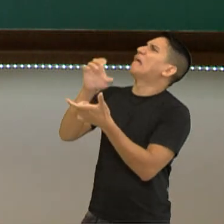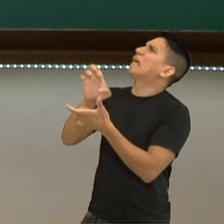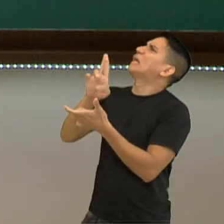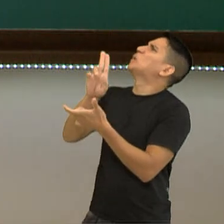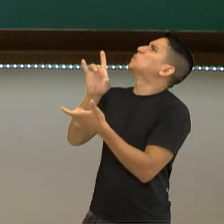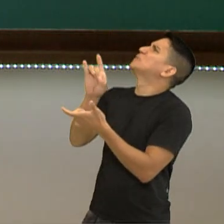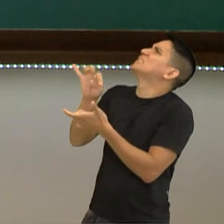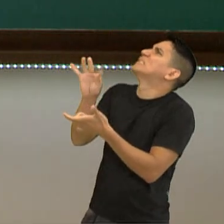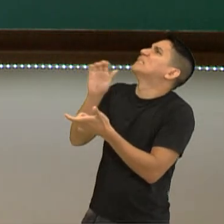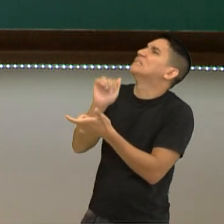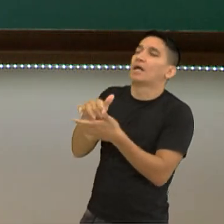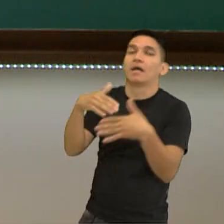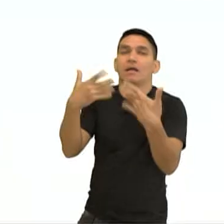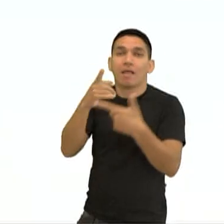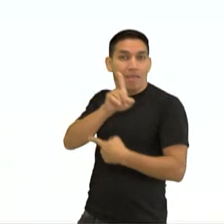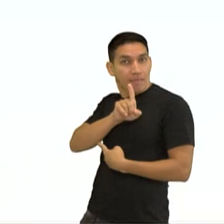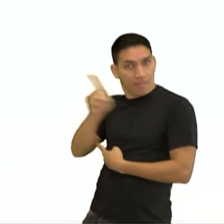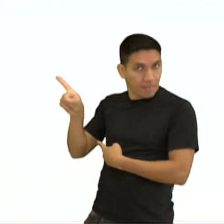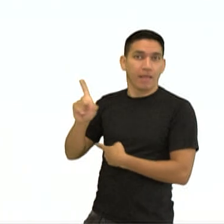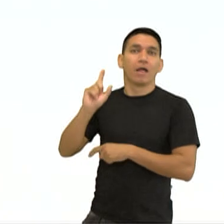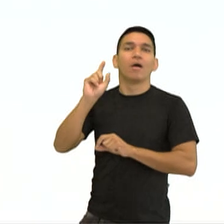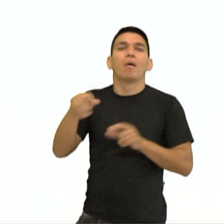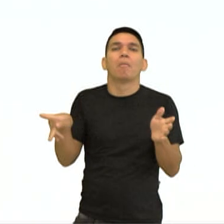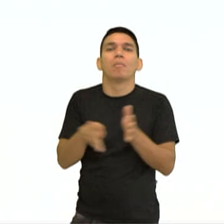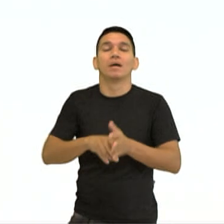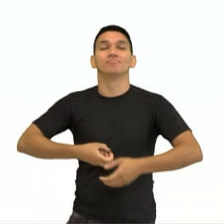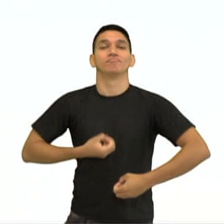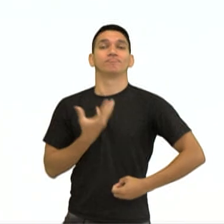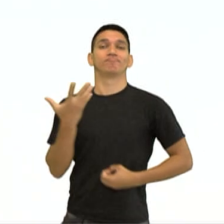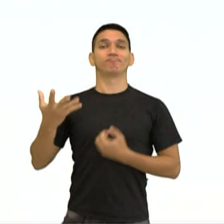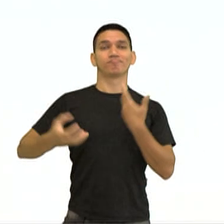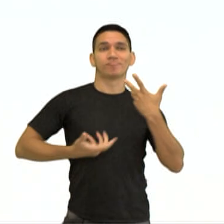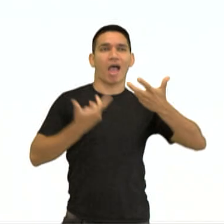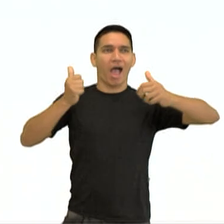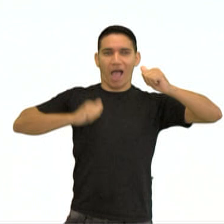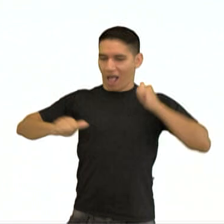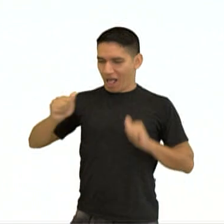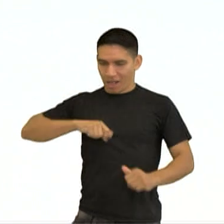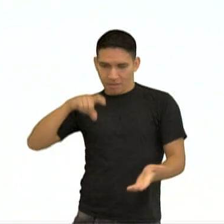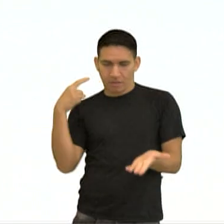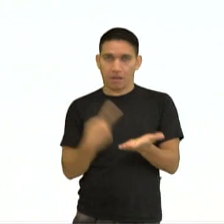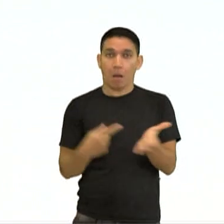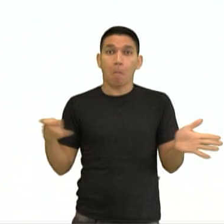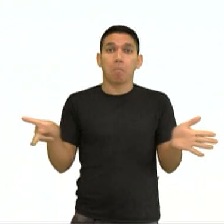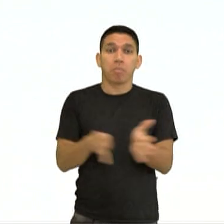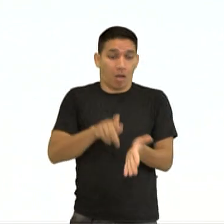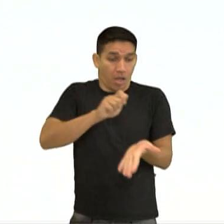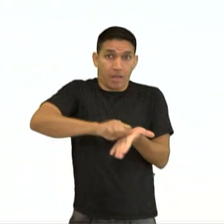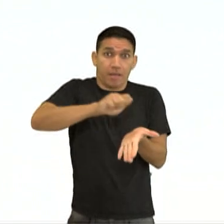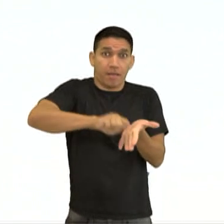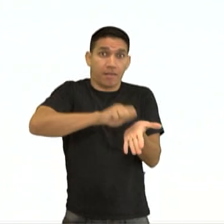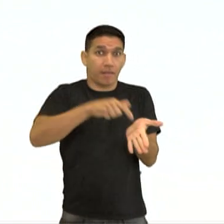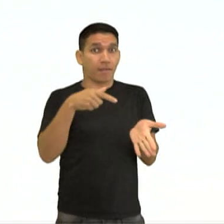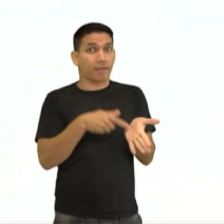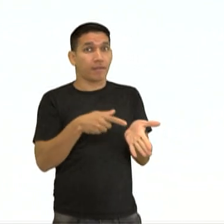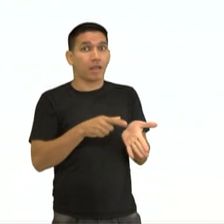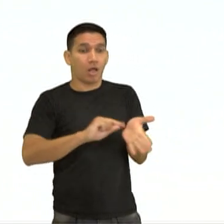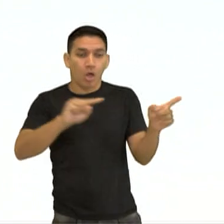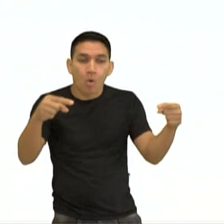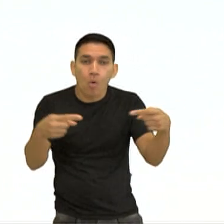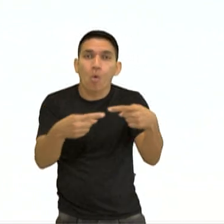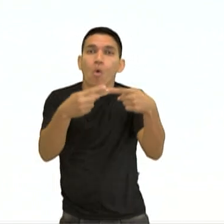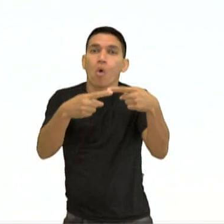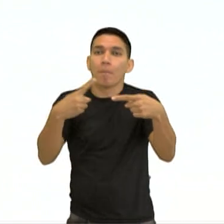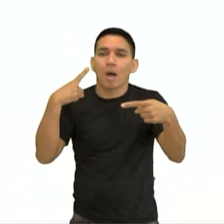música erudita. Pois é, a música erudita é uma manifestação artística estabelecida de forma escrita, mediante combinação